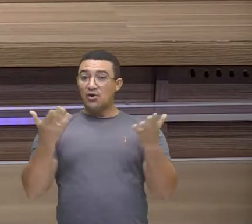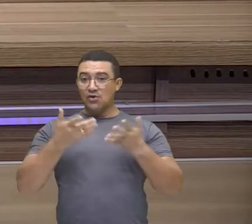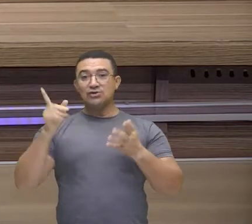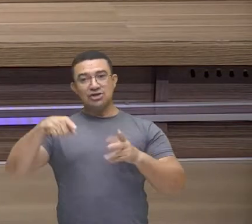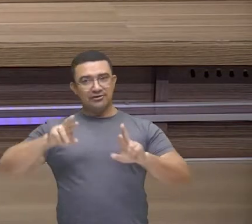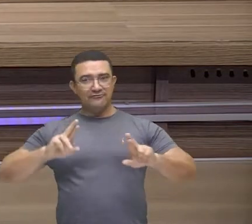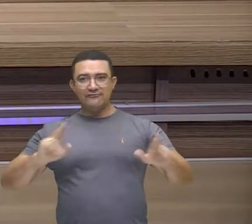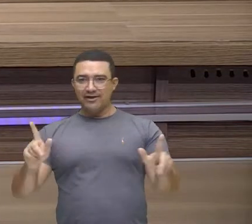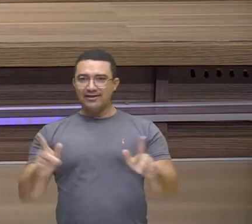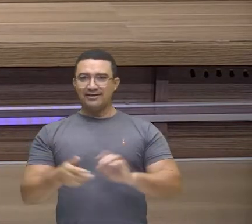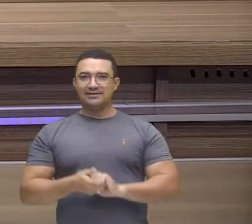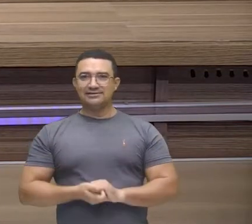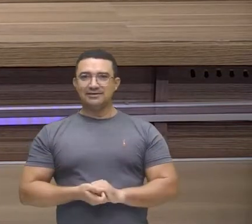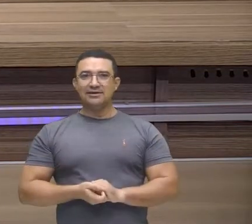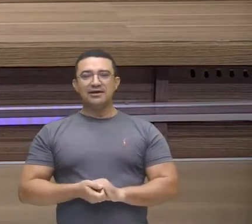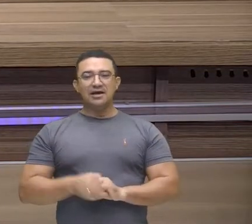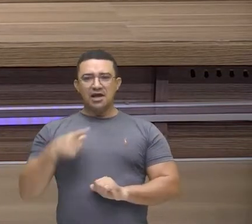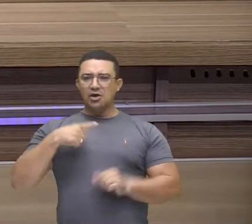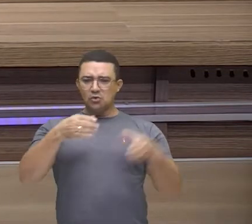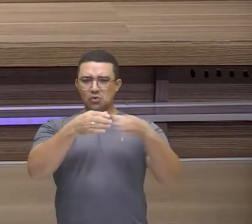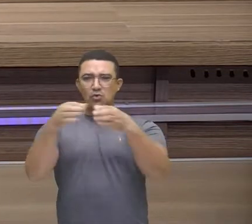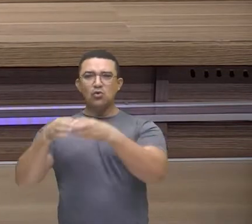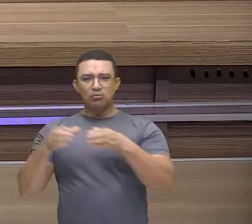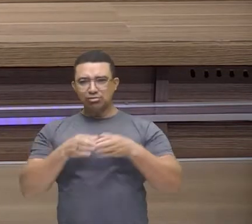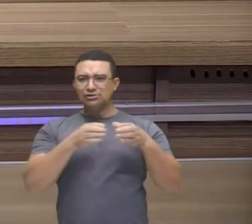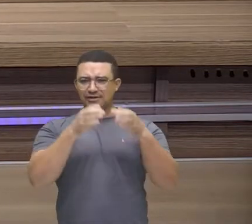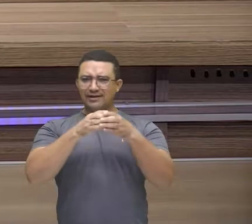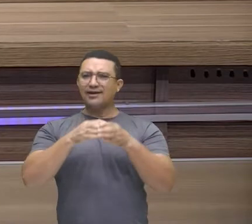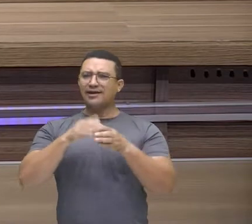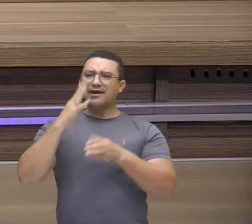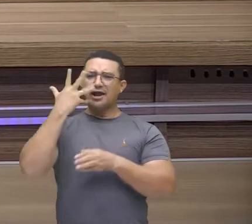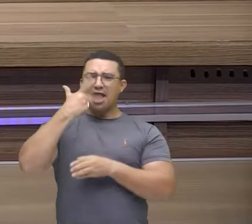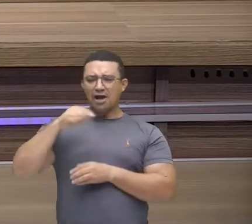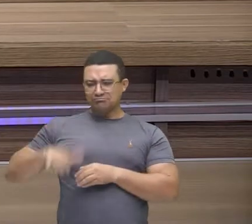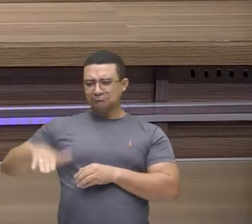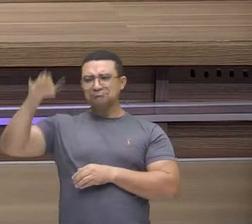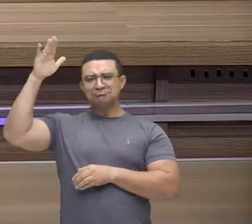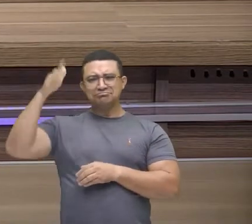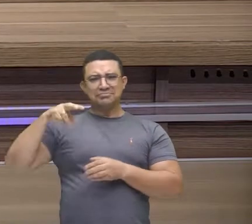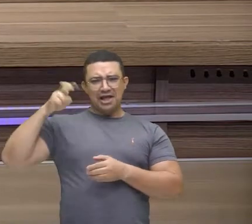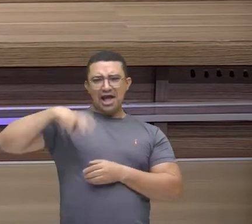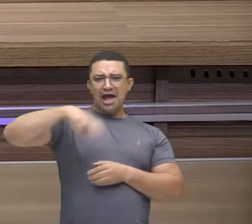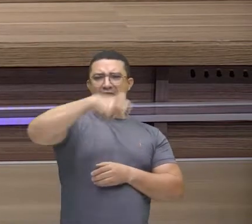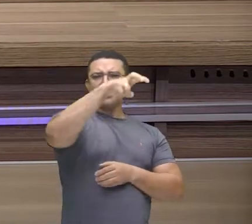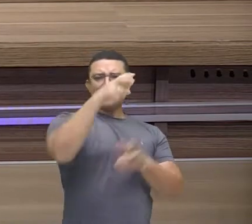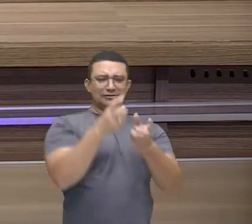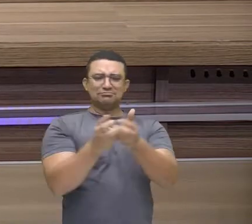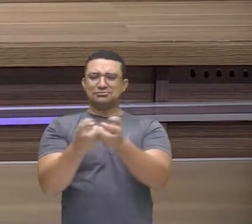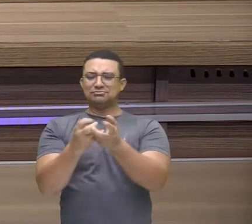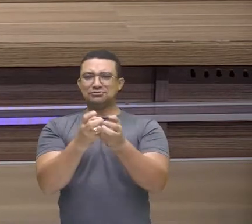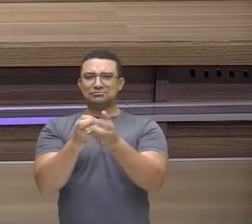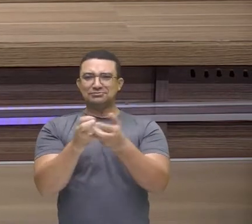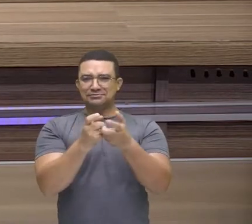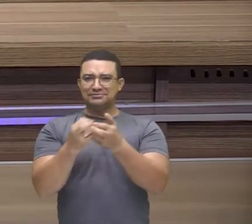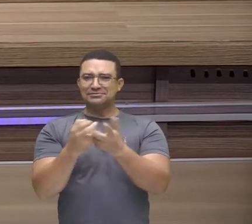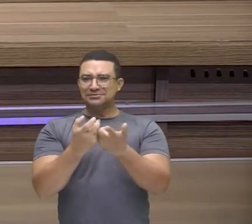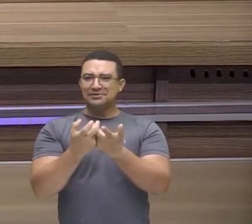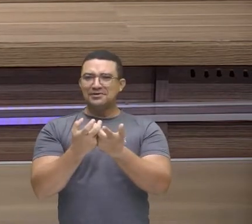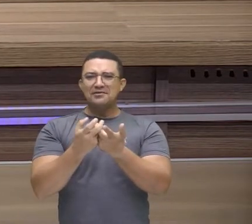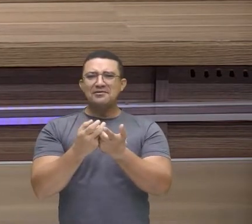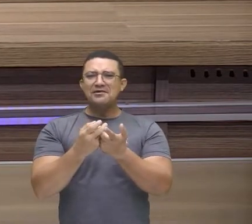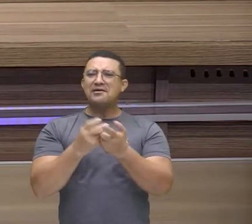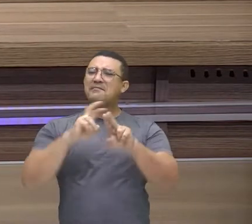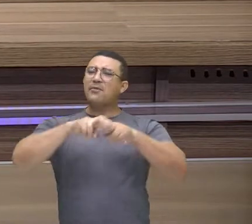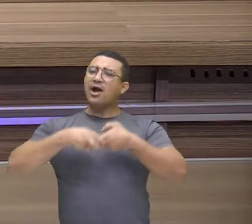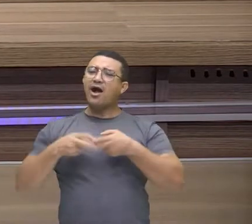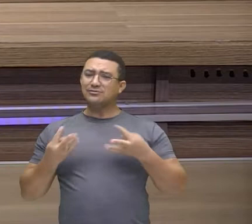provavelmente vai ter uma geração que vai andar assim, ó, né? Com os dedos andando sem por aí. Se você tirar o aparelho dessa mão, eles andarão assim, ó. Mas não são